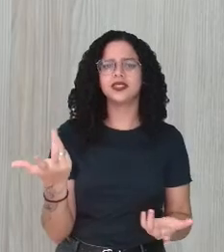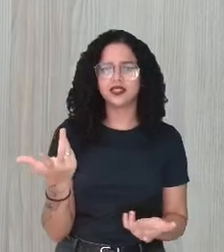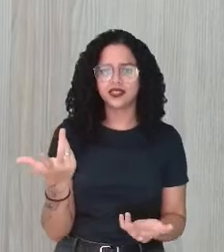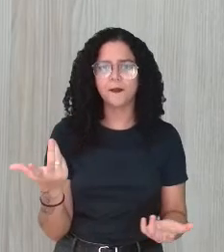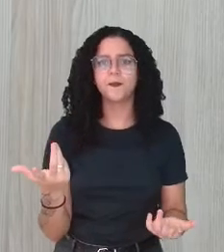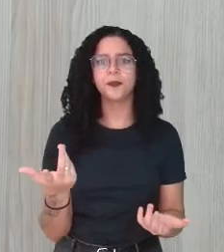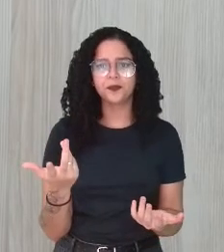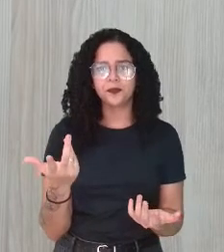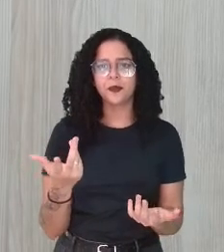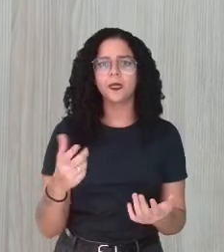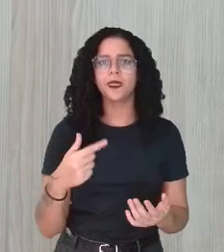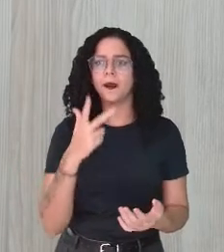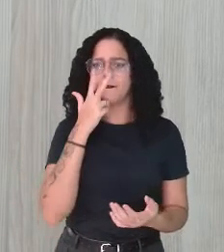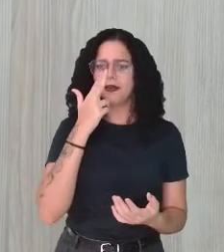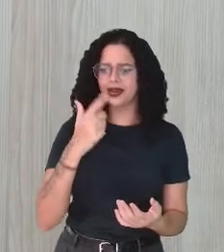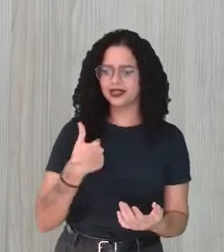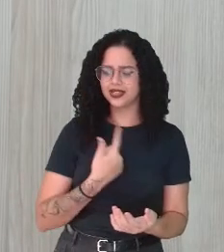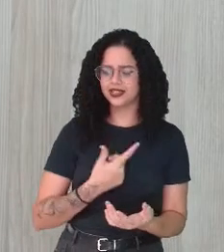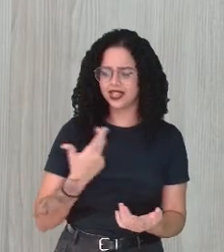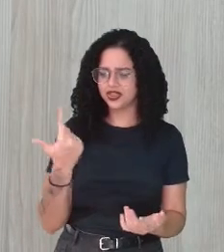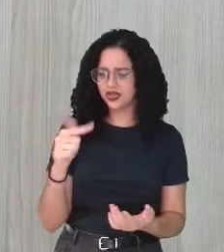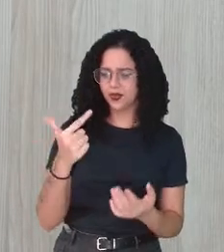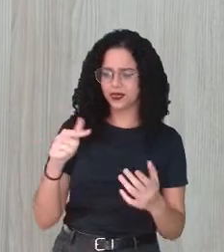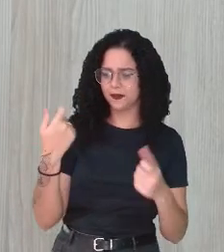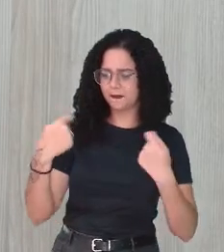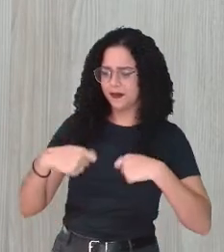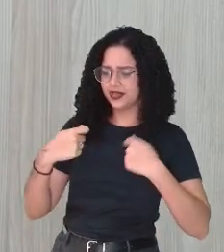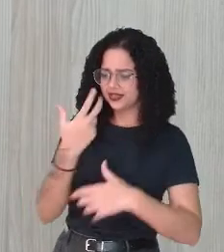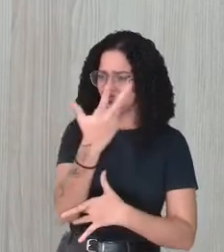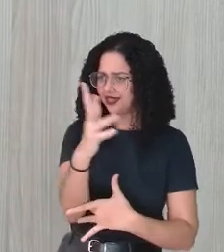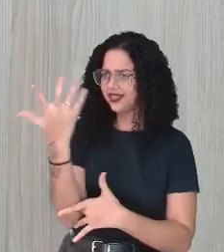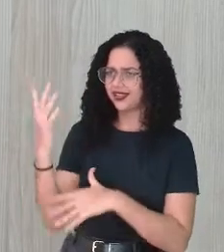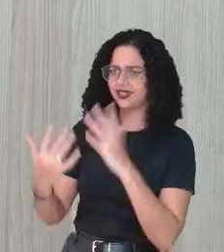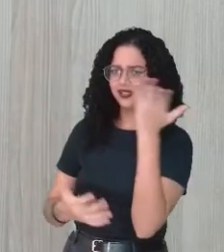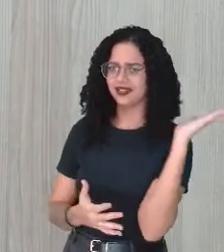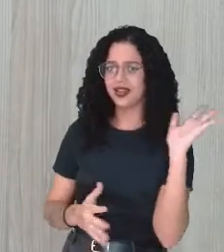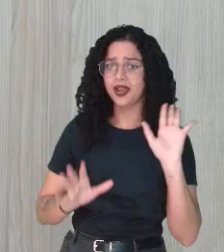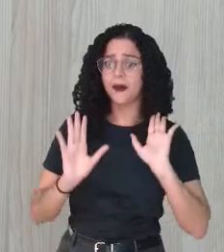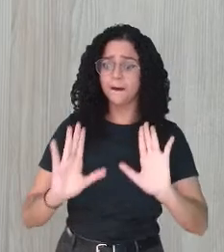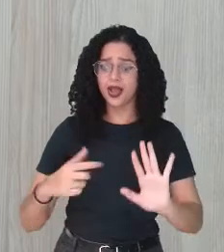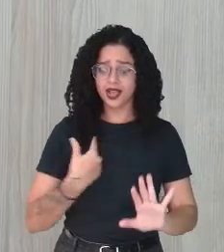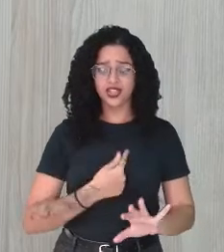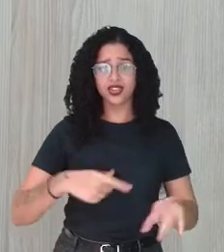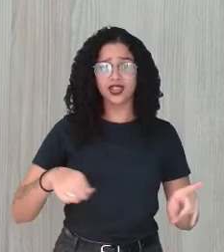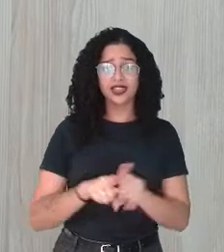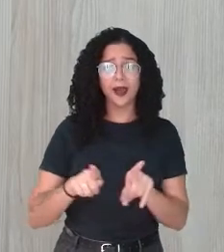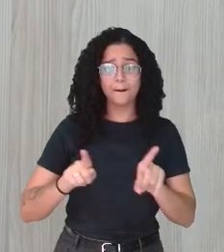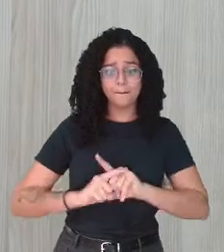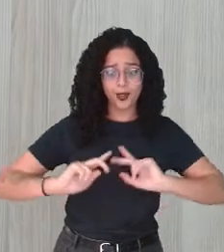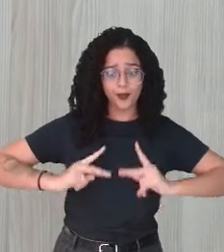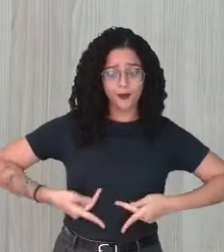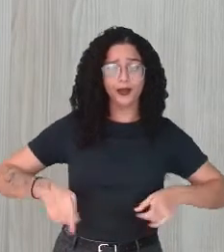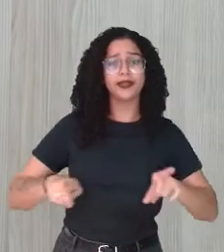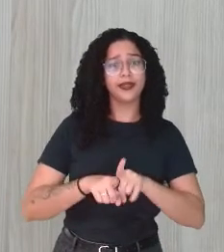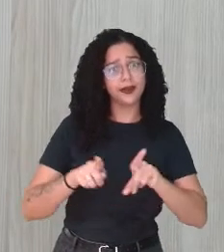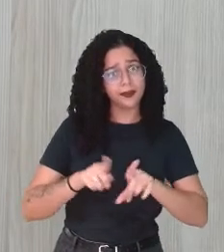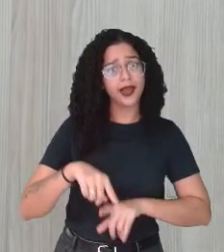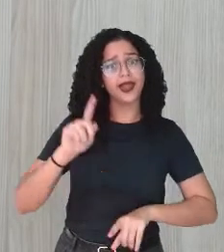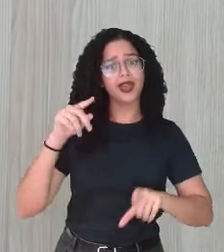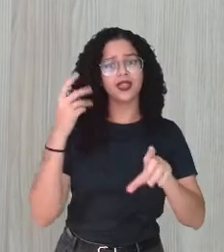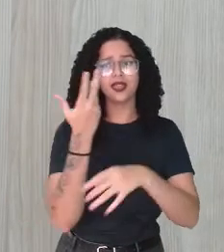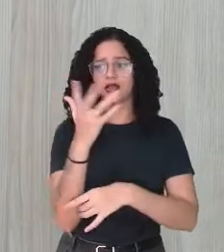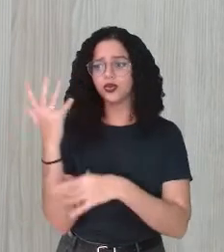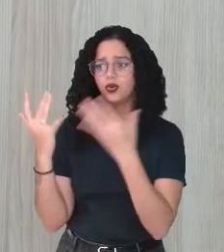não precisamos e que nem a gente fizesse parte da natureza, só que somos natureza, né? Dependemos